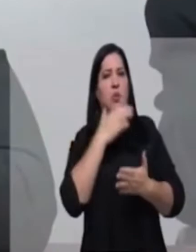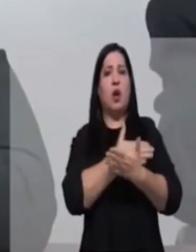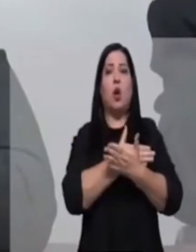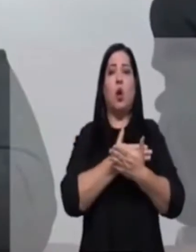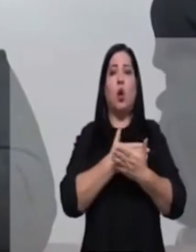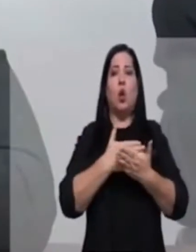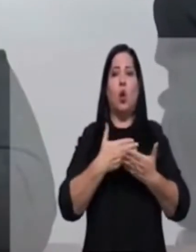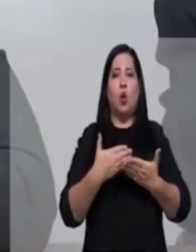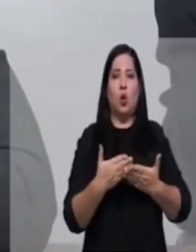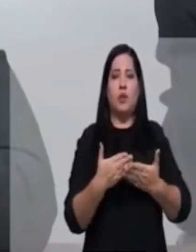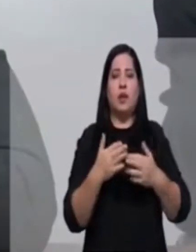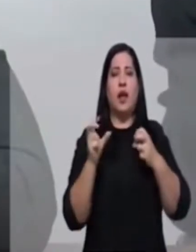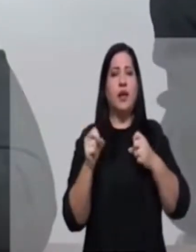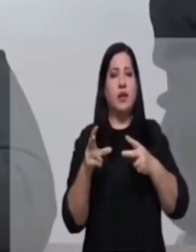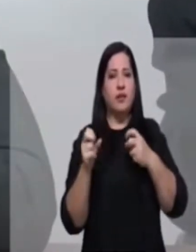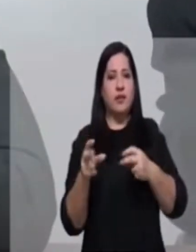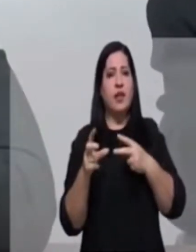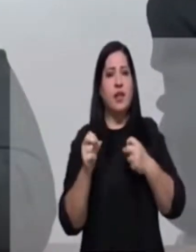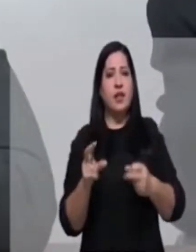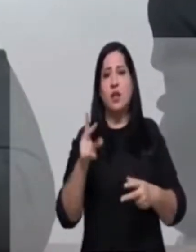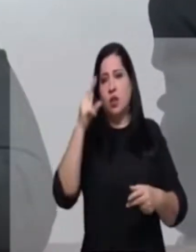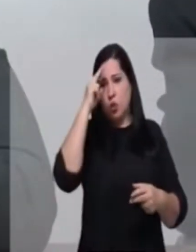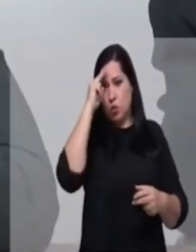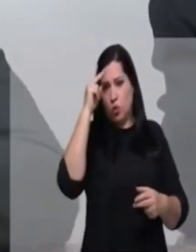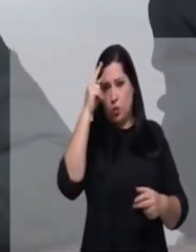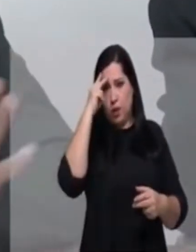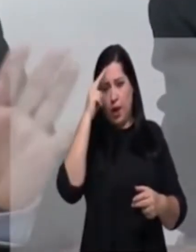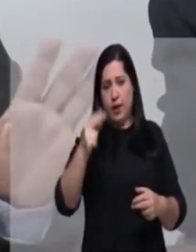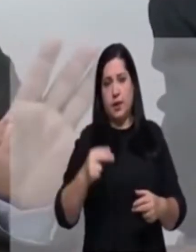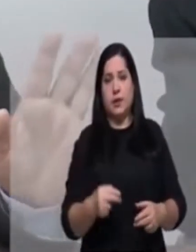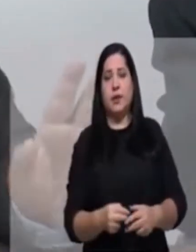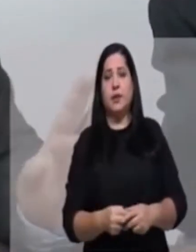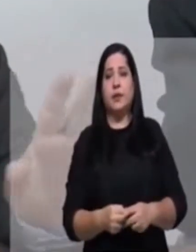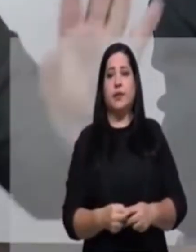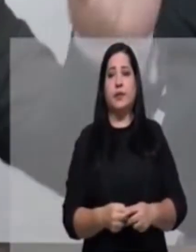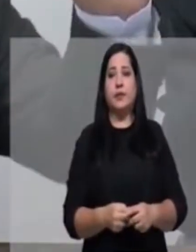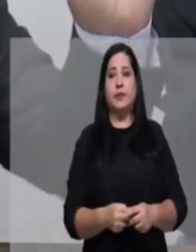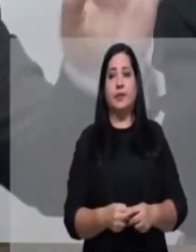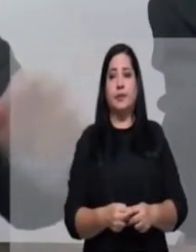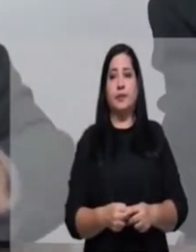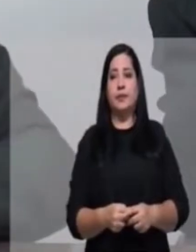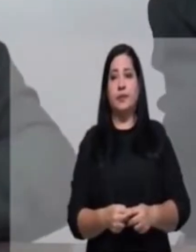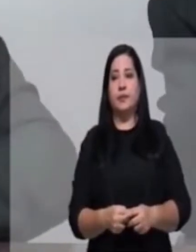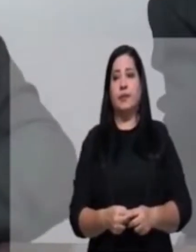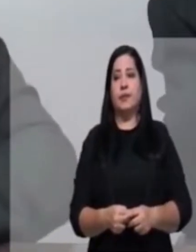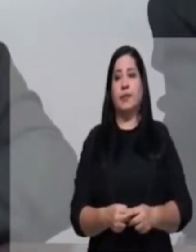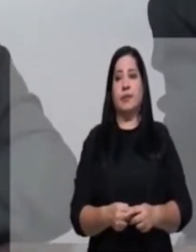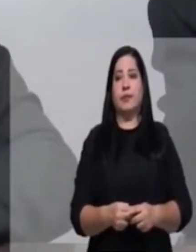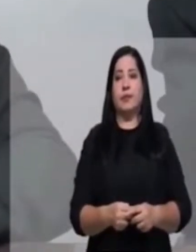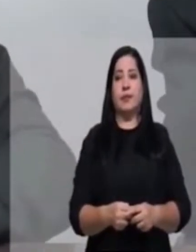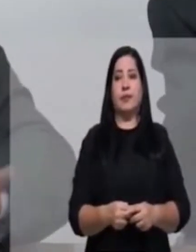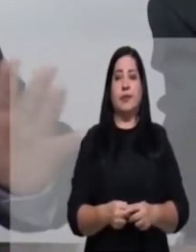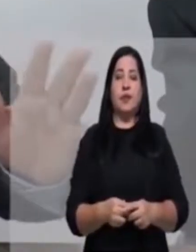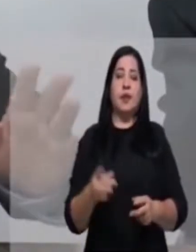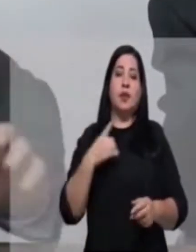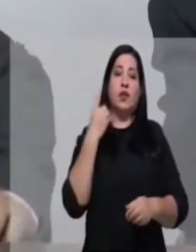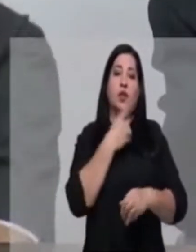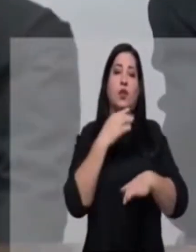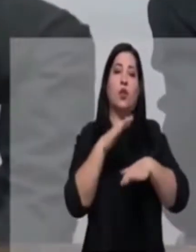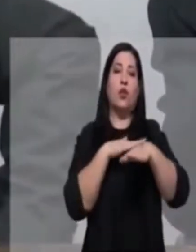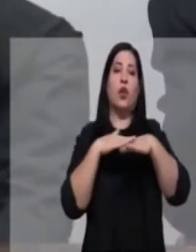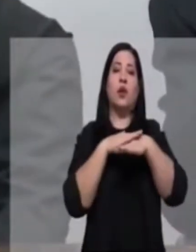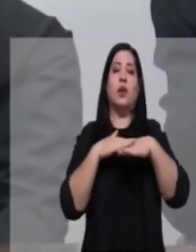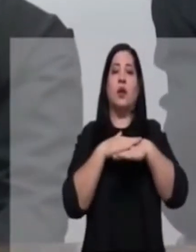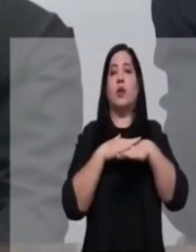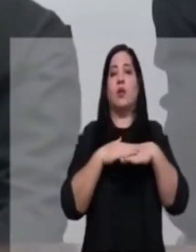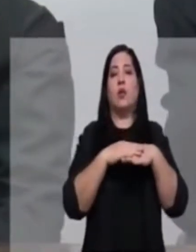suas vendas normais isso a gente conversa com o empresários da